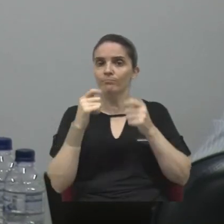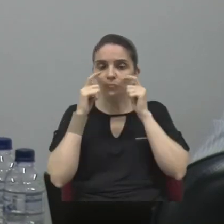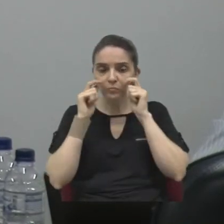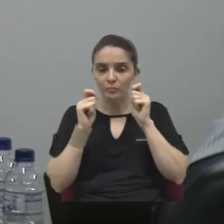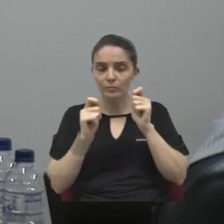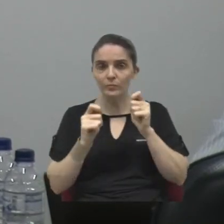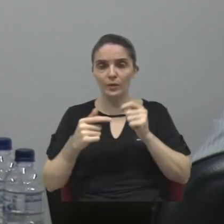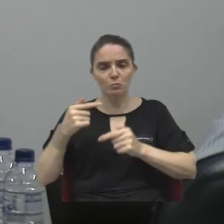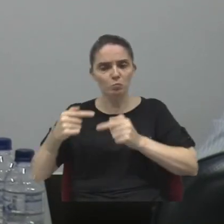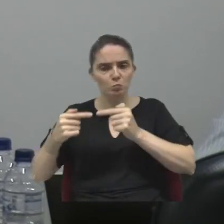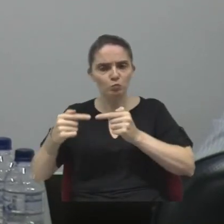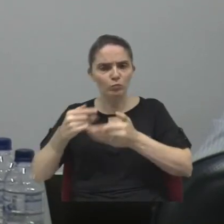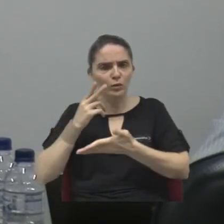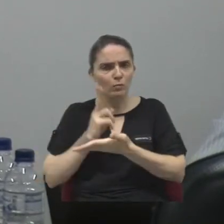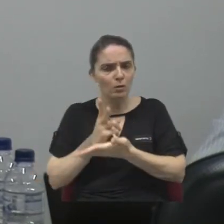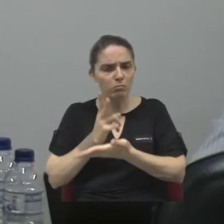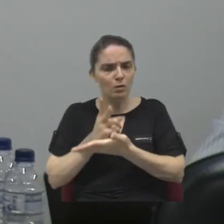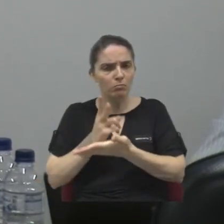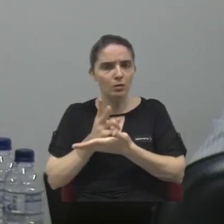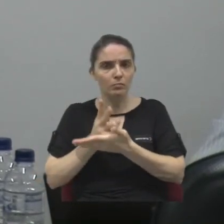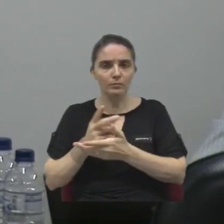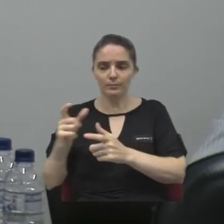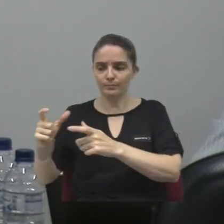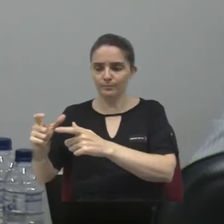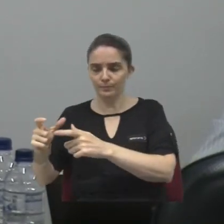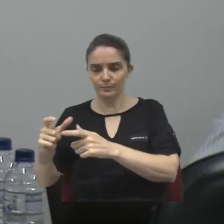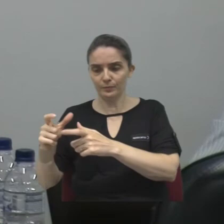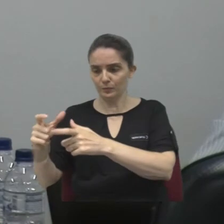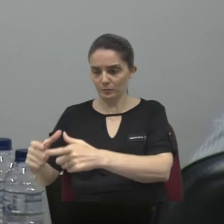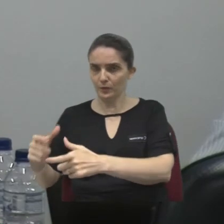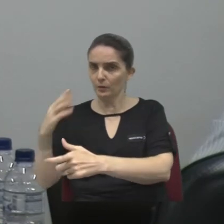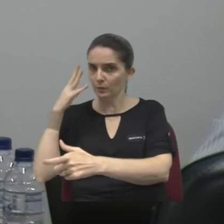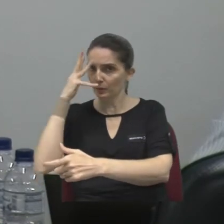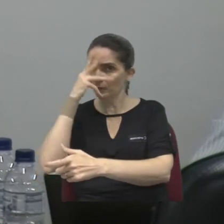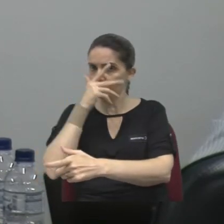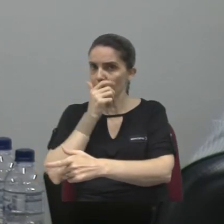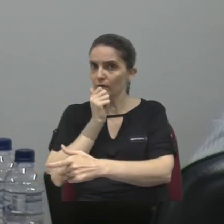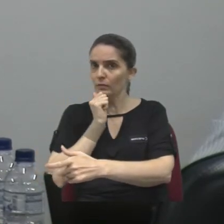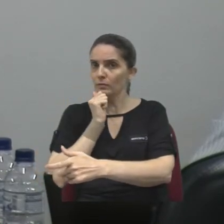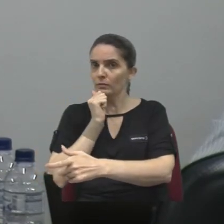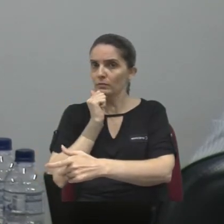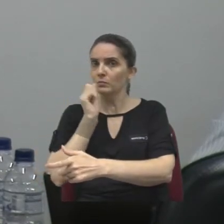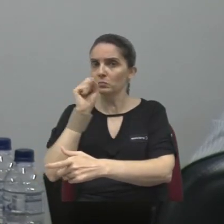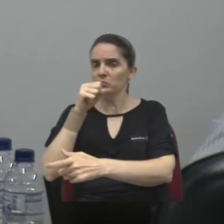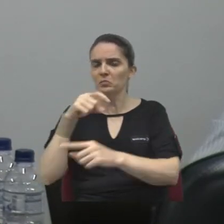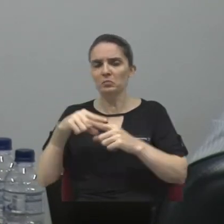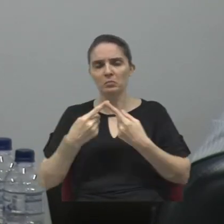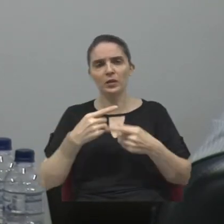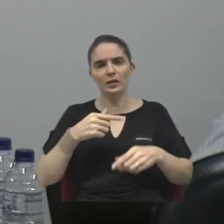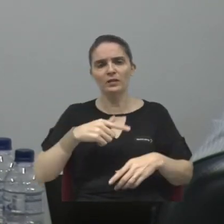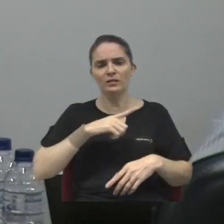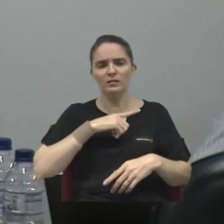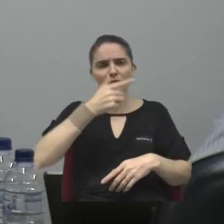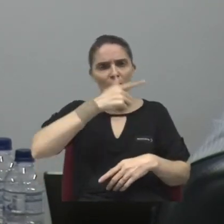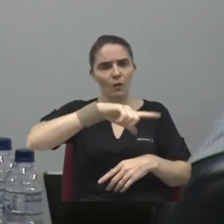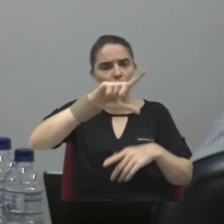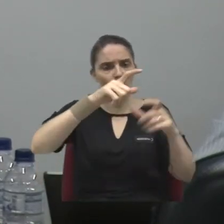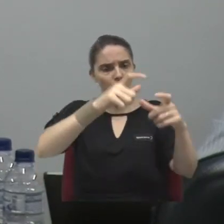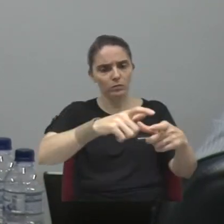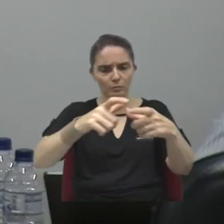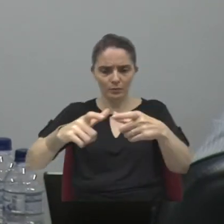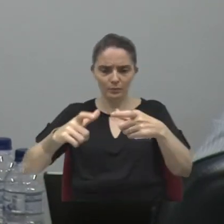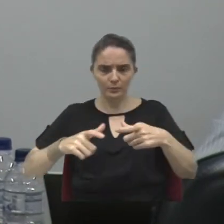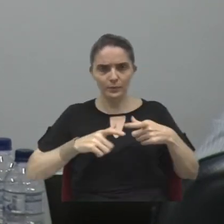acho que aquele espaço é um espaço bonito, né? Nós temos outros espaços aqui, viu, vereadora Constância, na